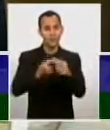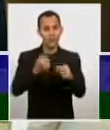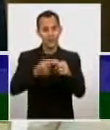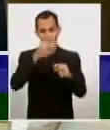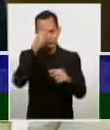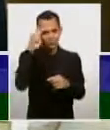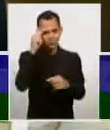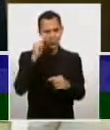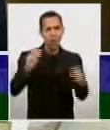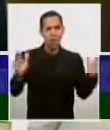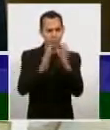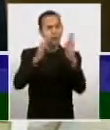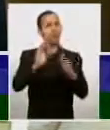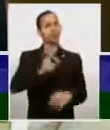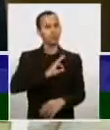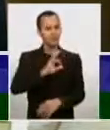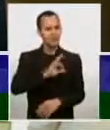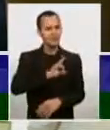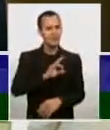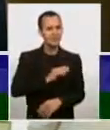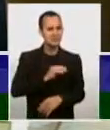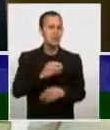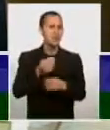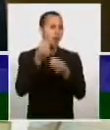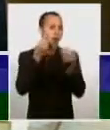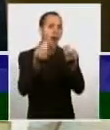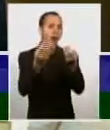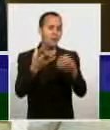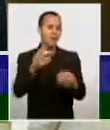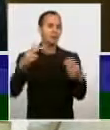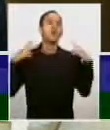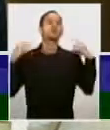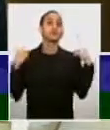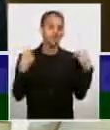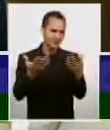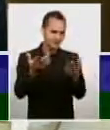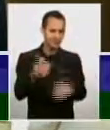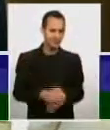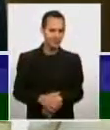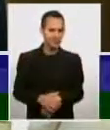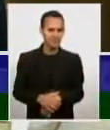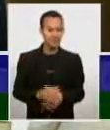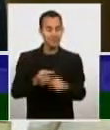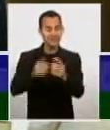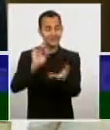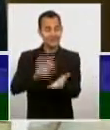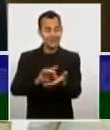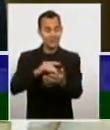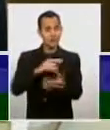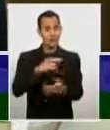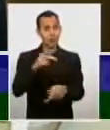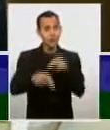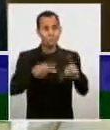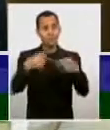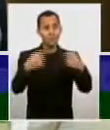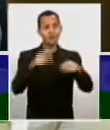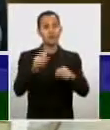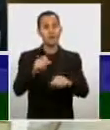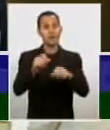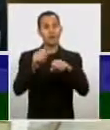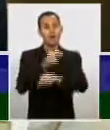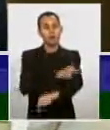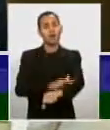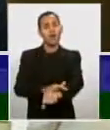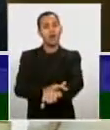pessoal enfrenta até a polícia, imagina um motorista e um cobrador de ônibus. Então, Na realidade, o nosso povo precisa de